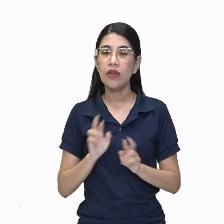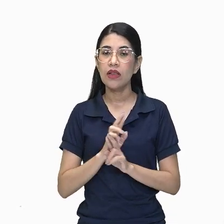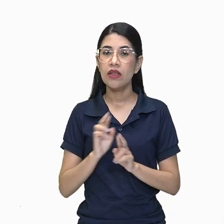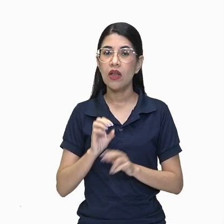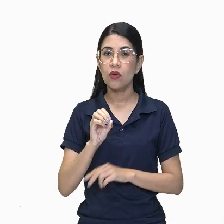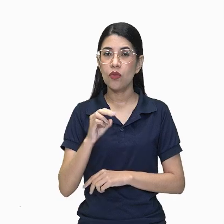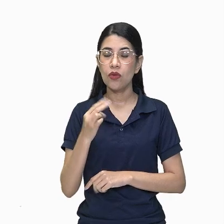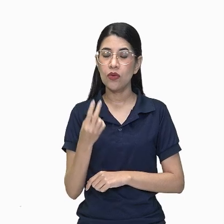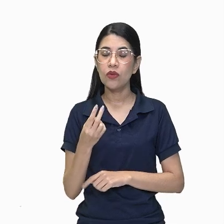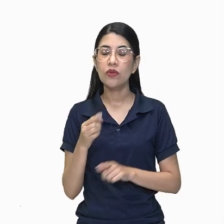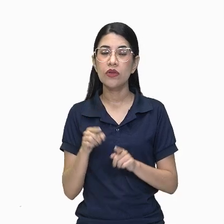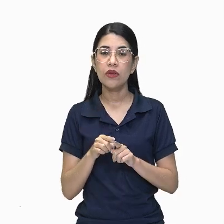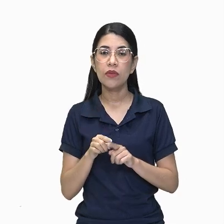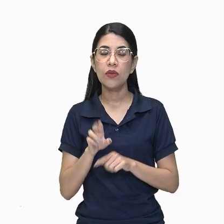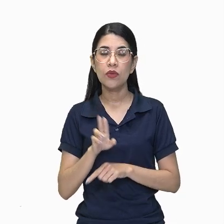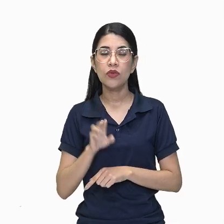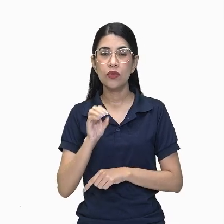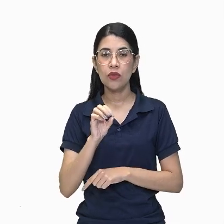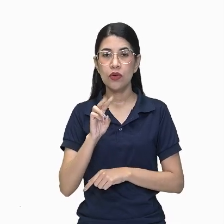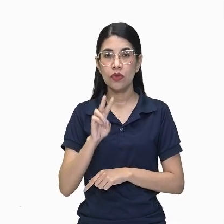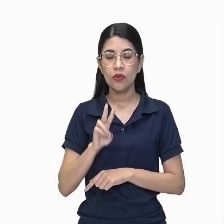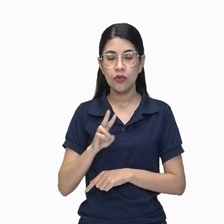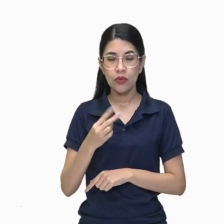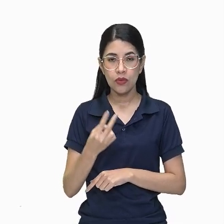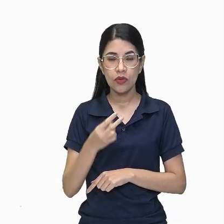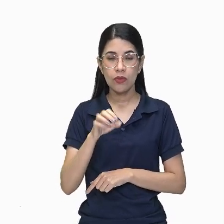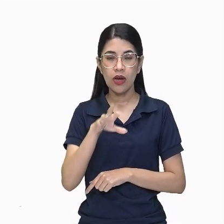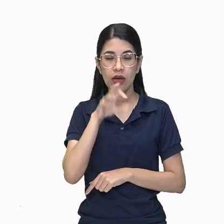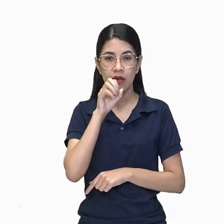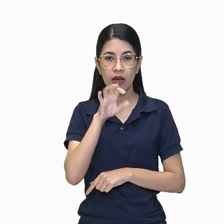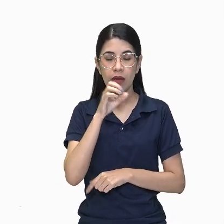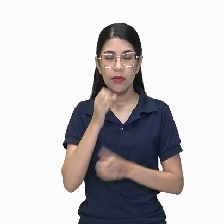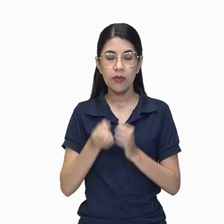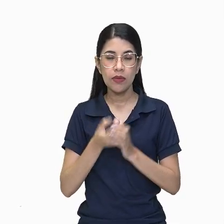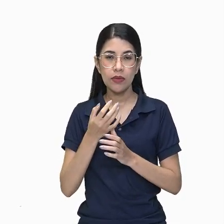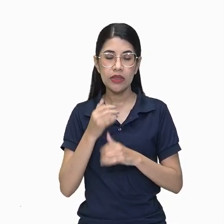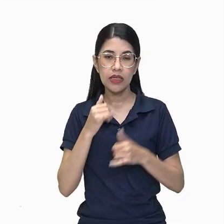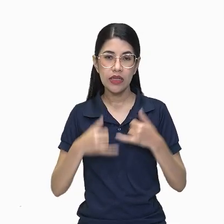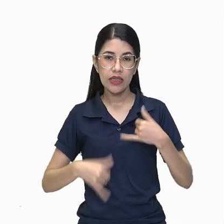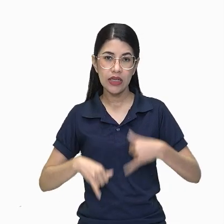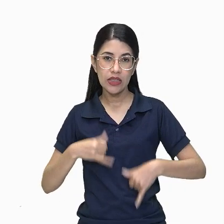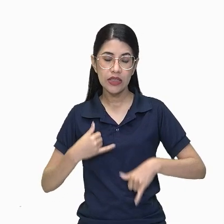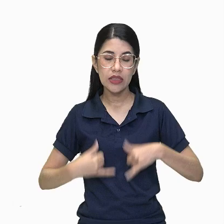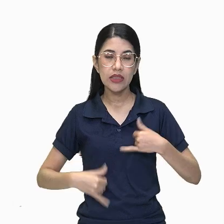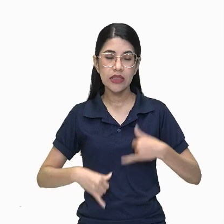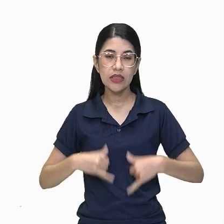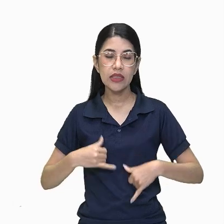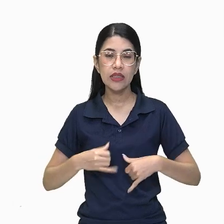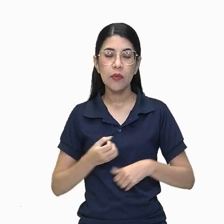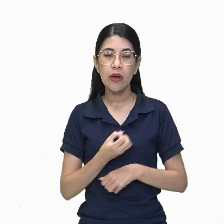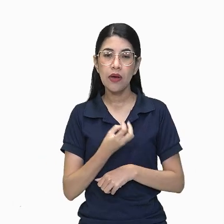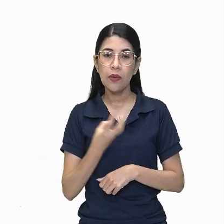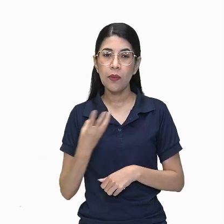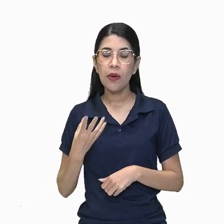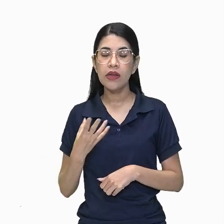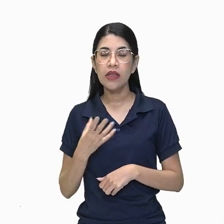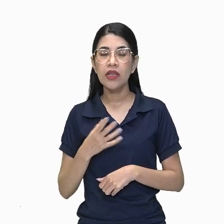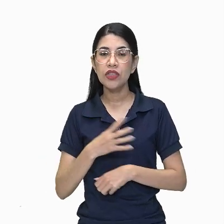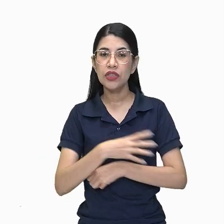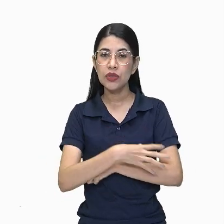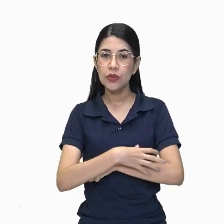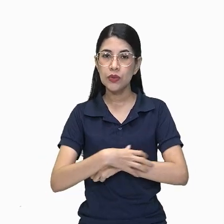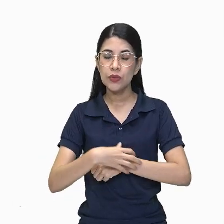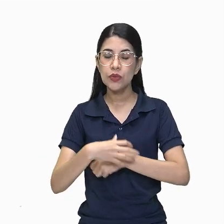relacionado com o uso de oxigênio do ar na produção de energia do músculo. Uma grande quantidade de grupos musculares